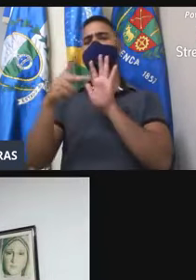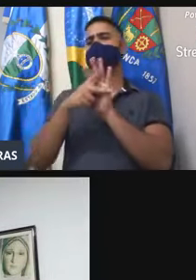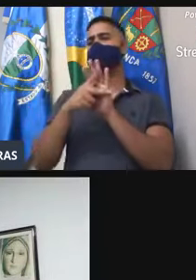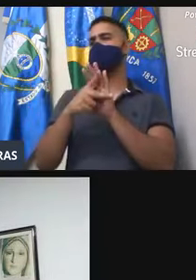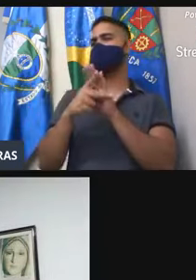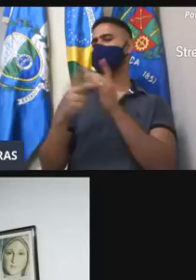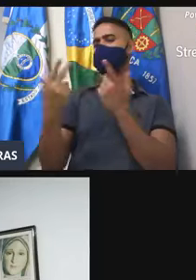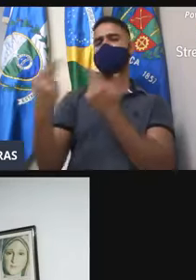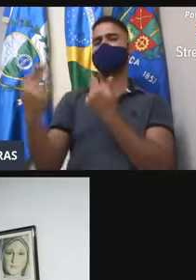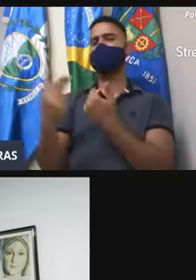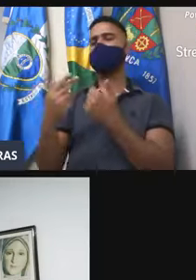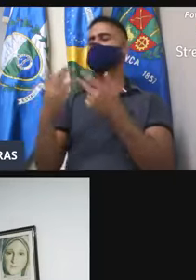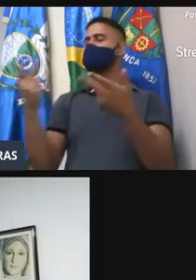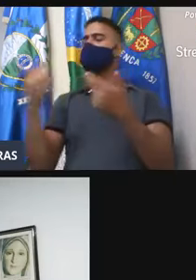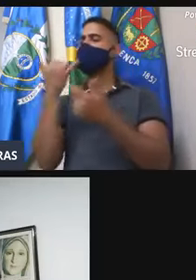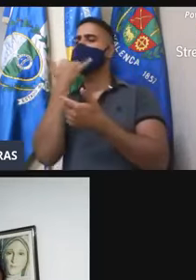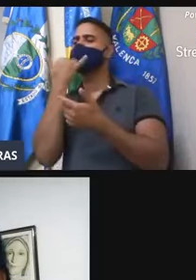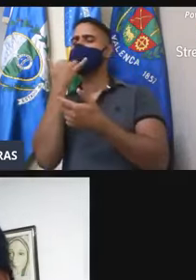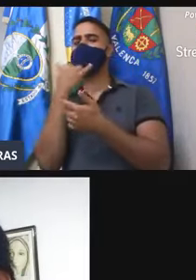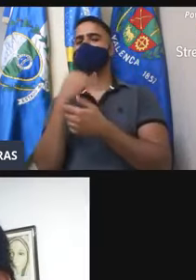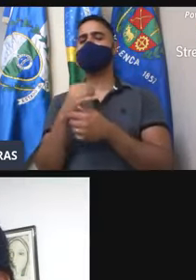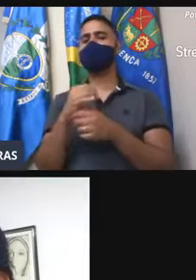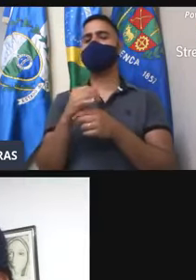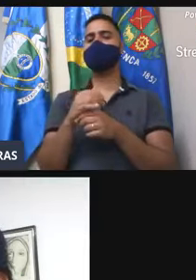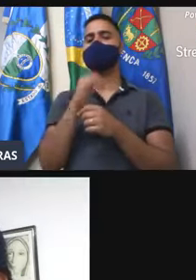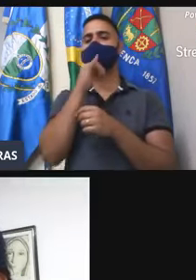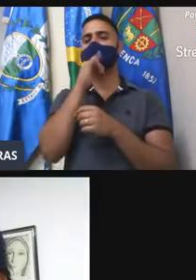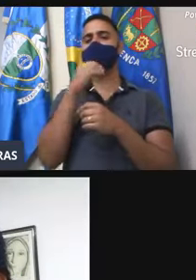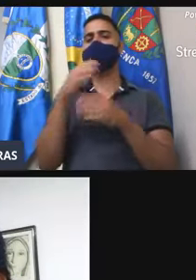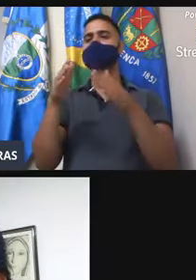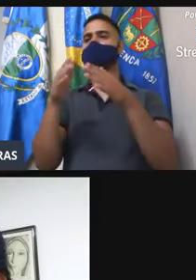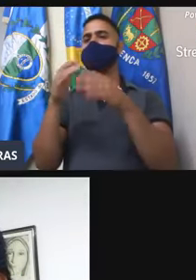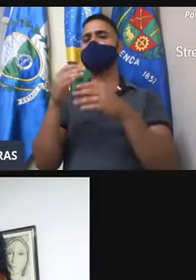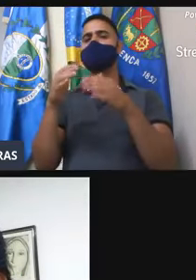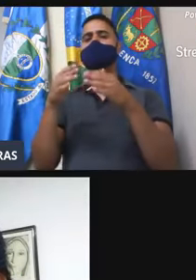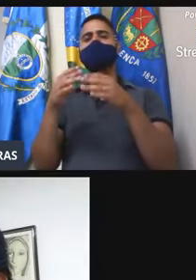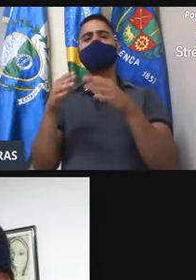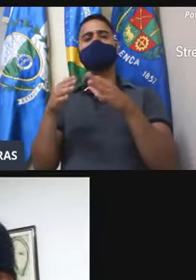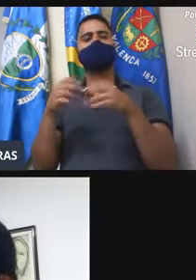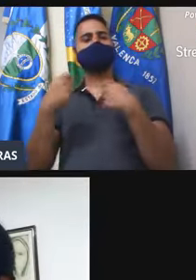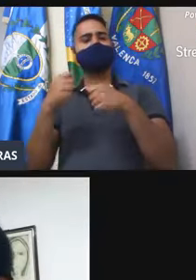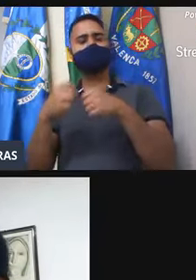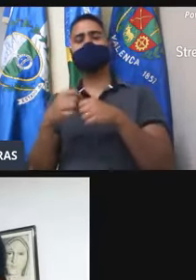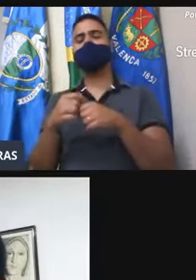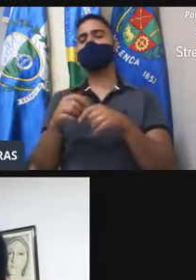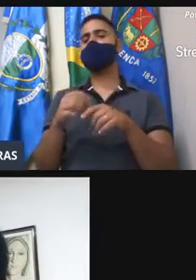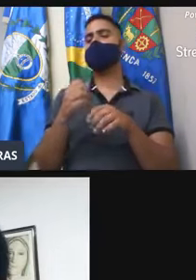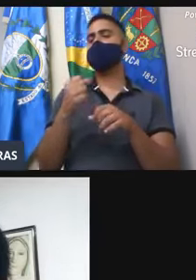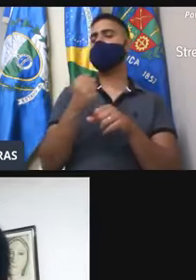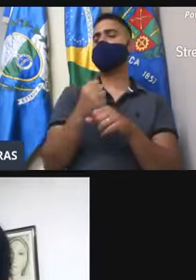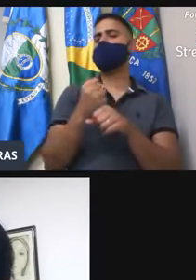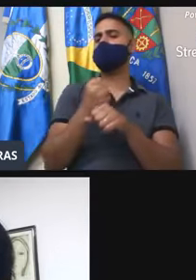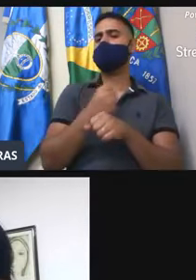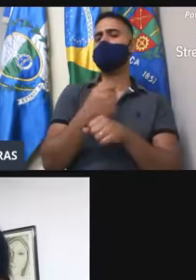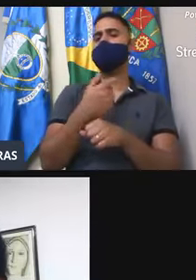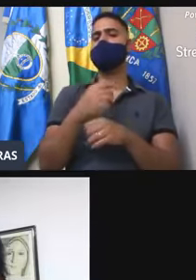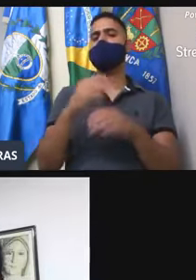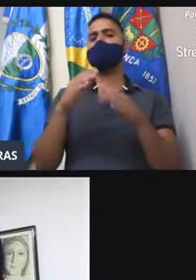com as demandas apresentadas pela população. Em 2017 foi o Hospital Maternidade, 2018 foi o pagamento dos